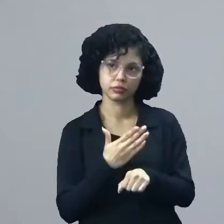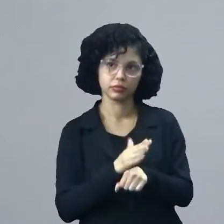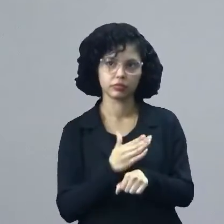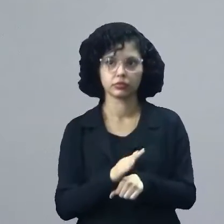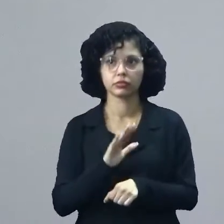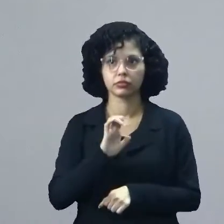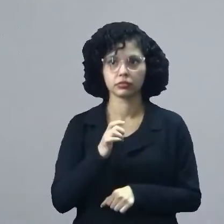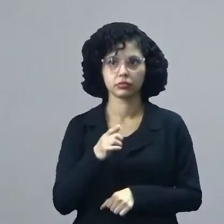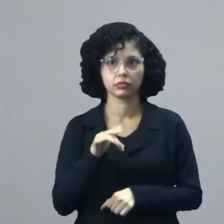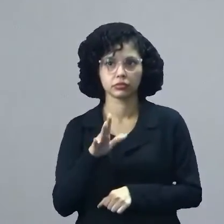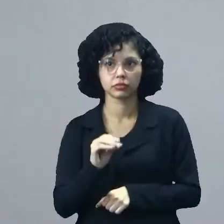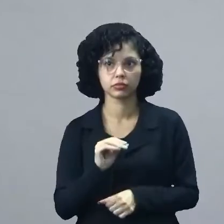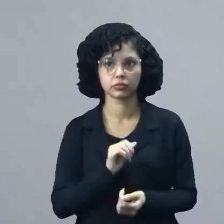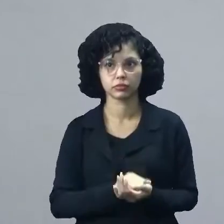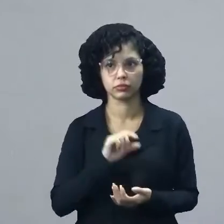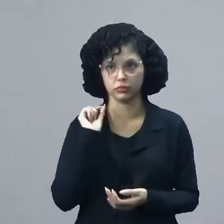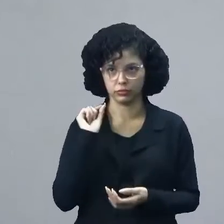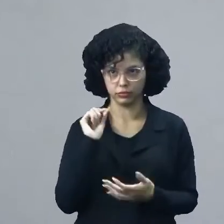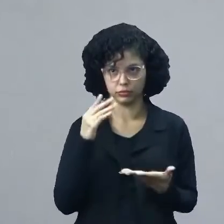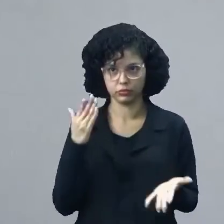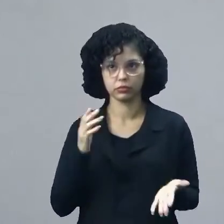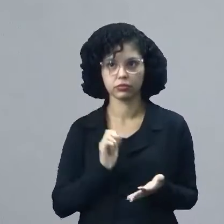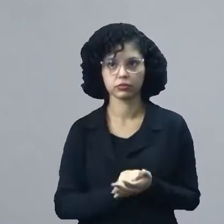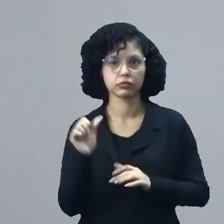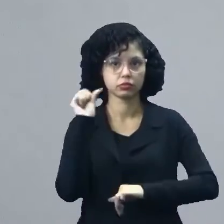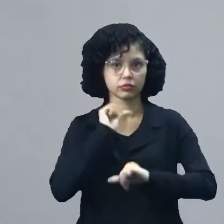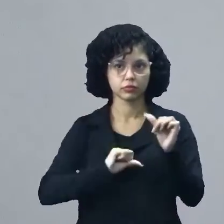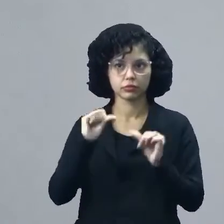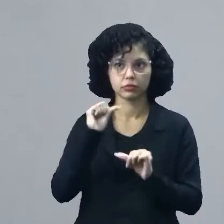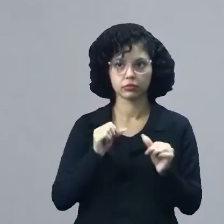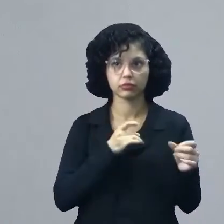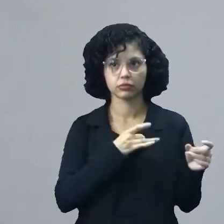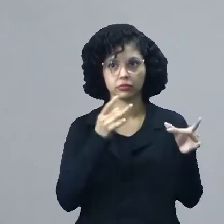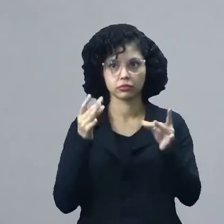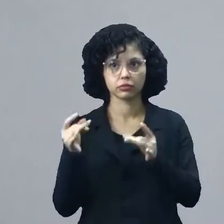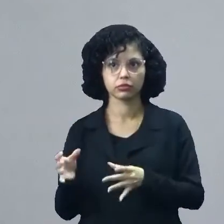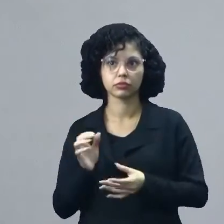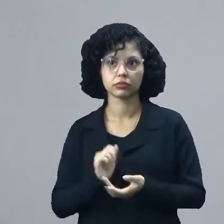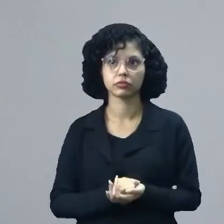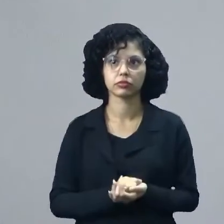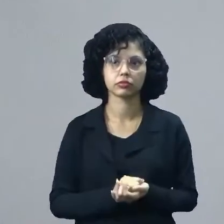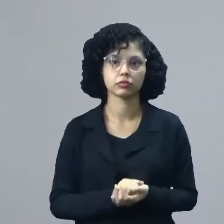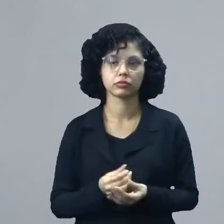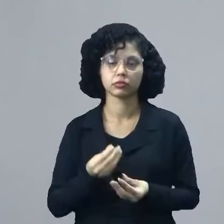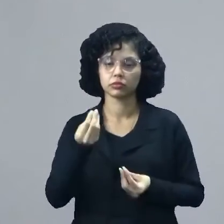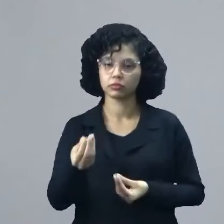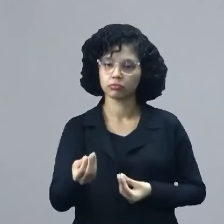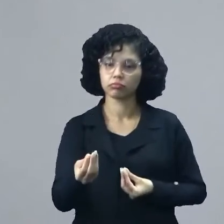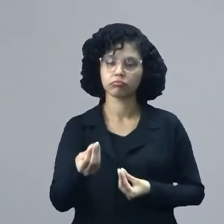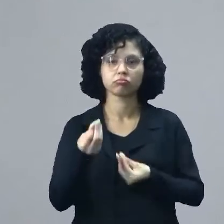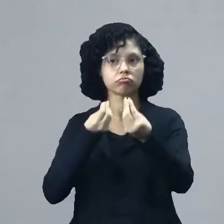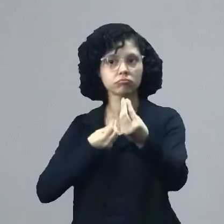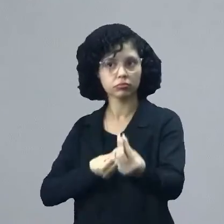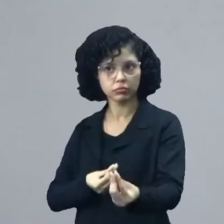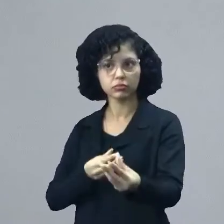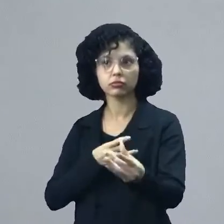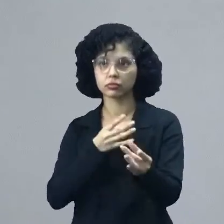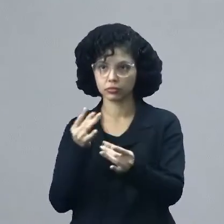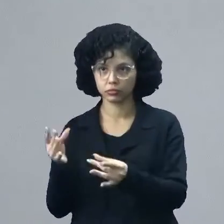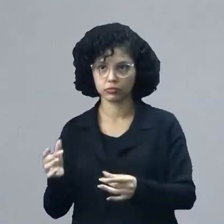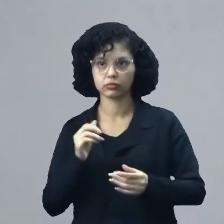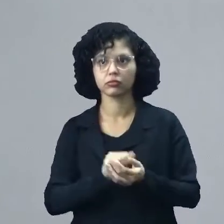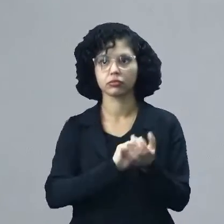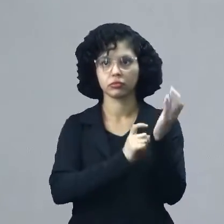aí o escambo, né? O que seria esse escambo? Seria a troca ali de mercadorias. Eles trocavam as mercadorias deles